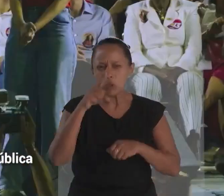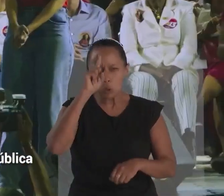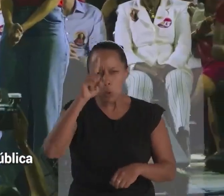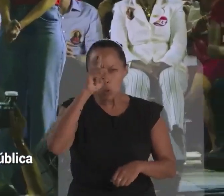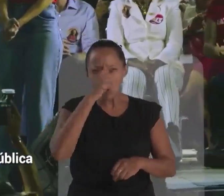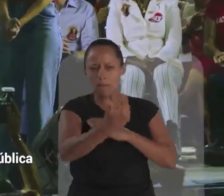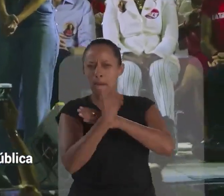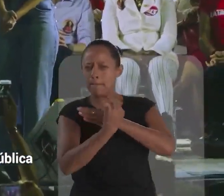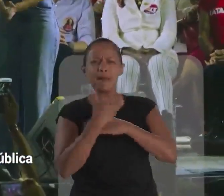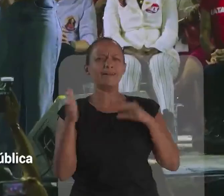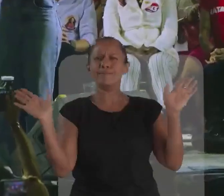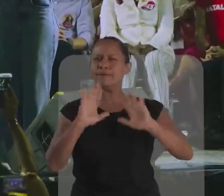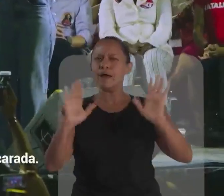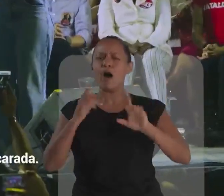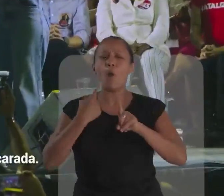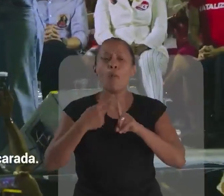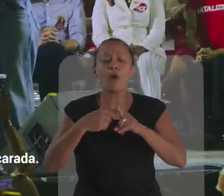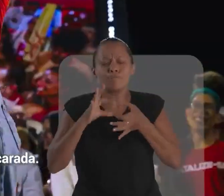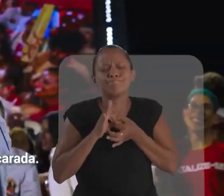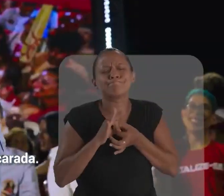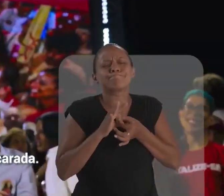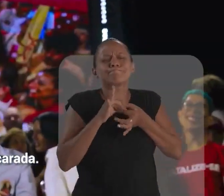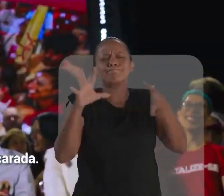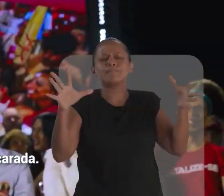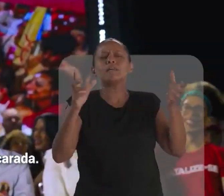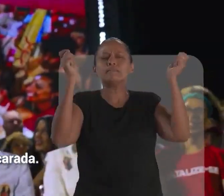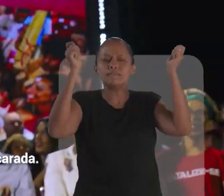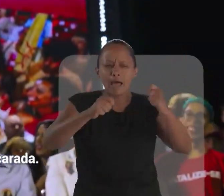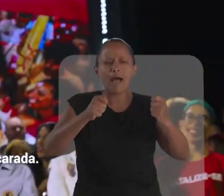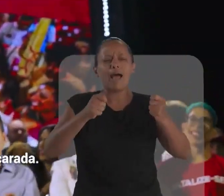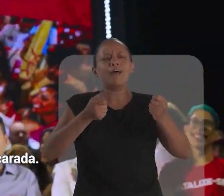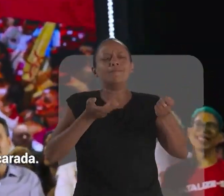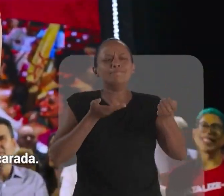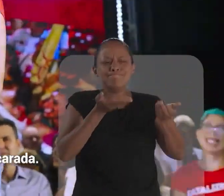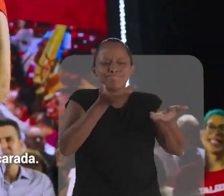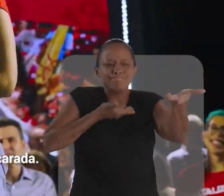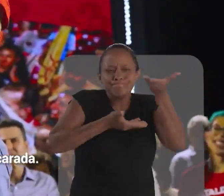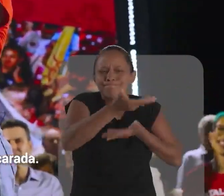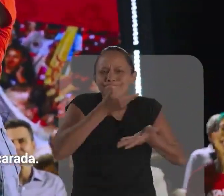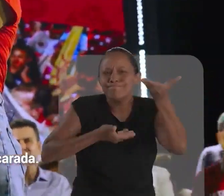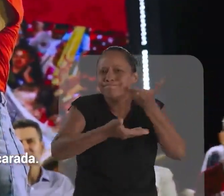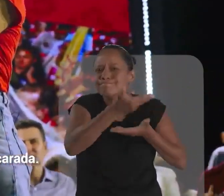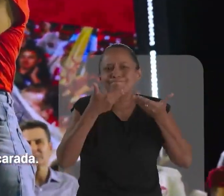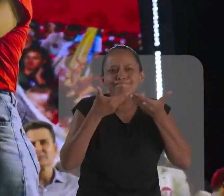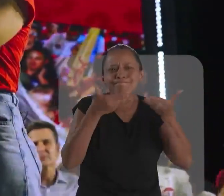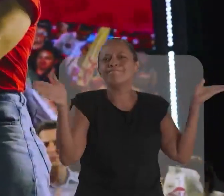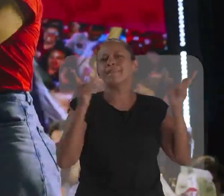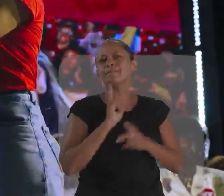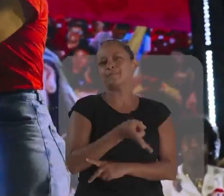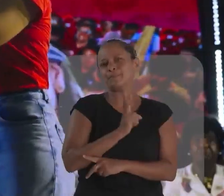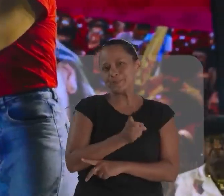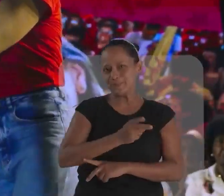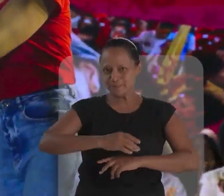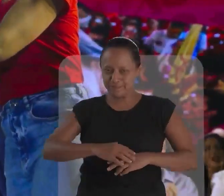da presidenta da República, porque para você a porta estará escancarada.